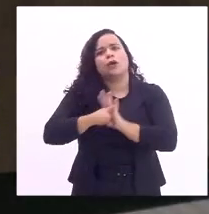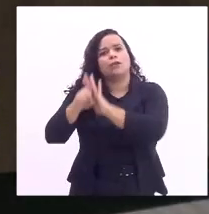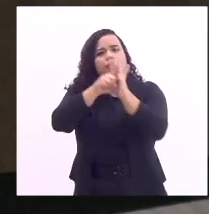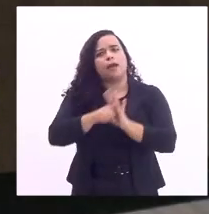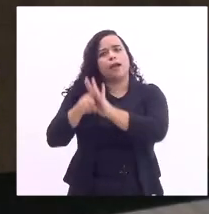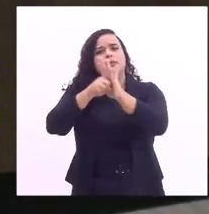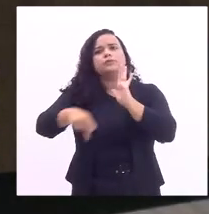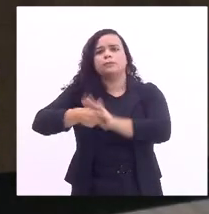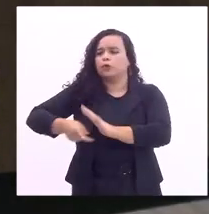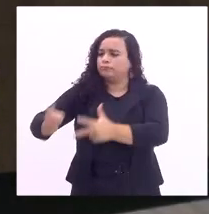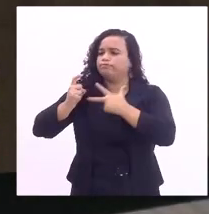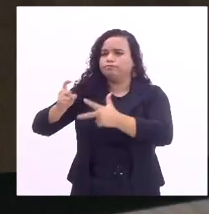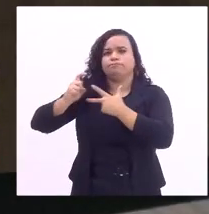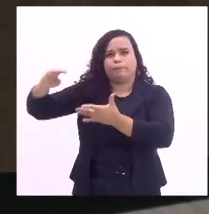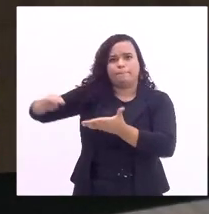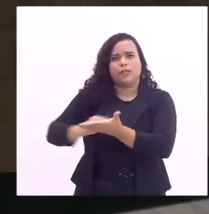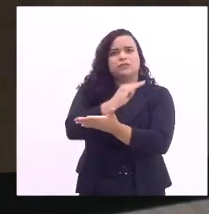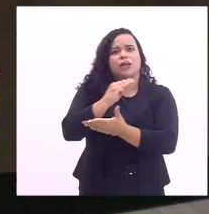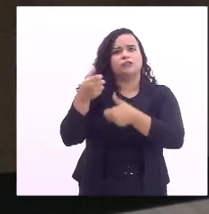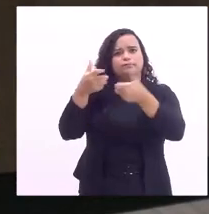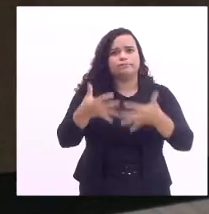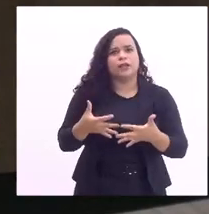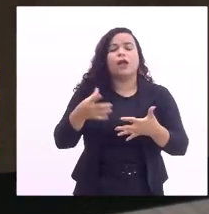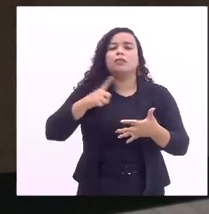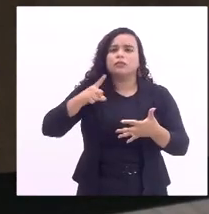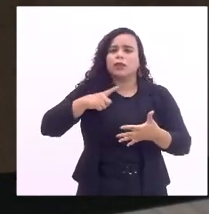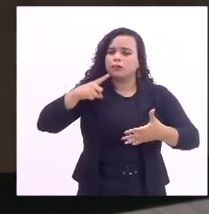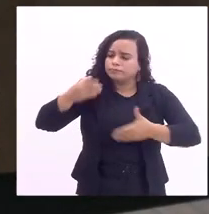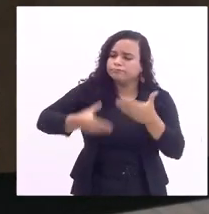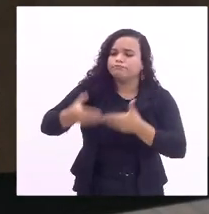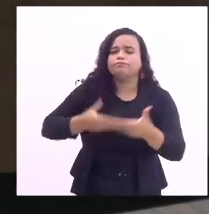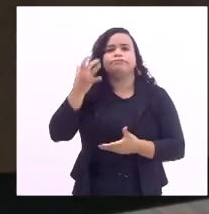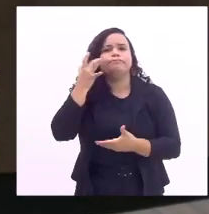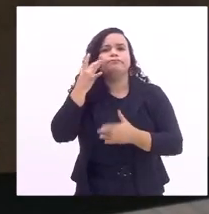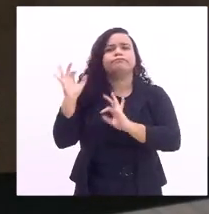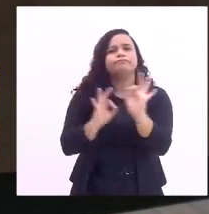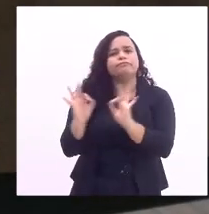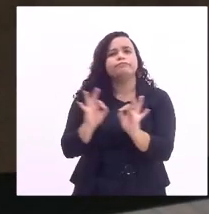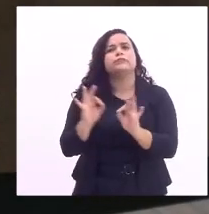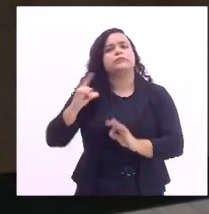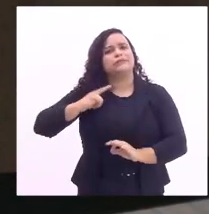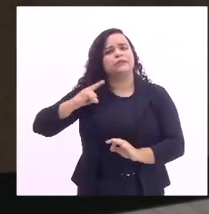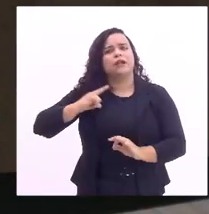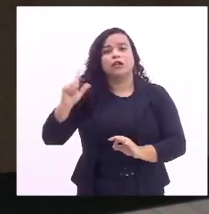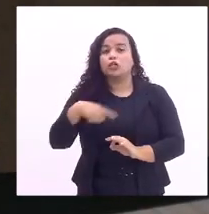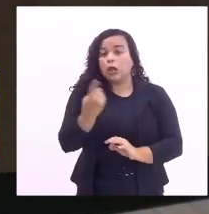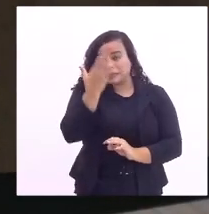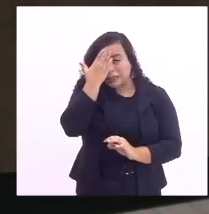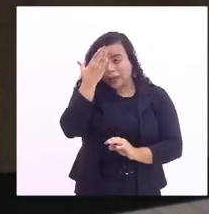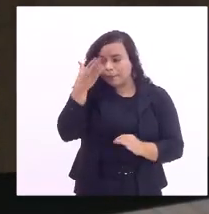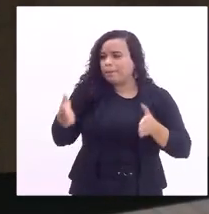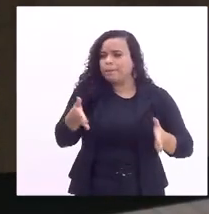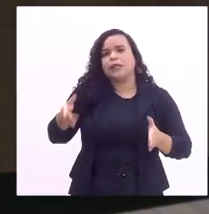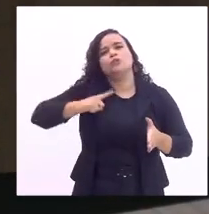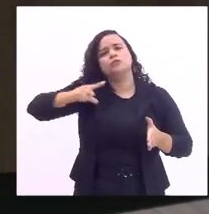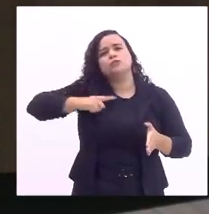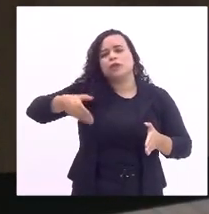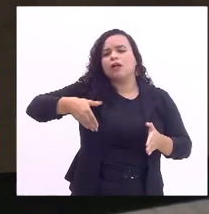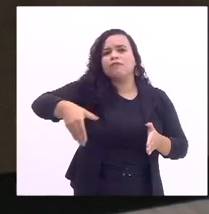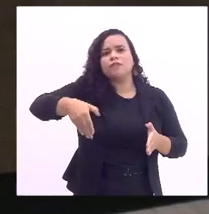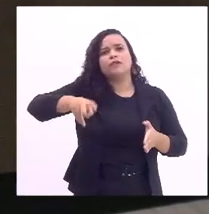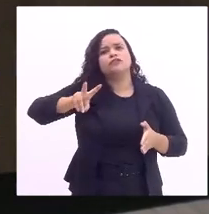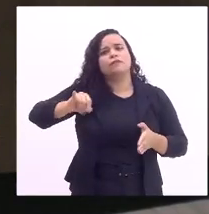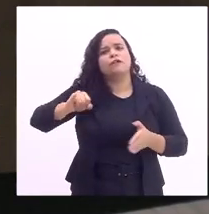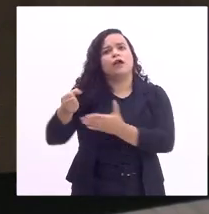do Executivo, ele está num processo de amadurecimento. Como nós temos um período que precisa